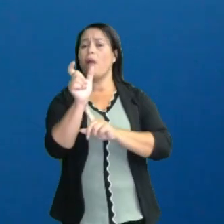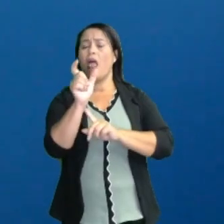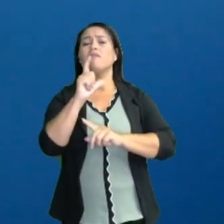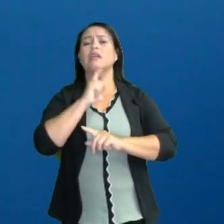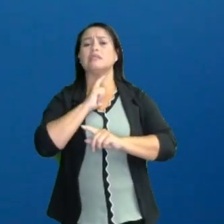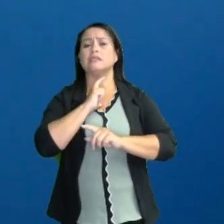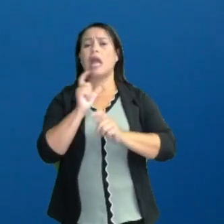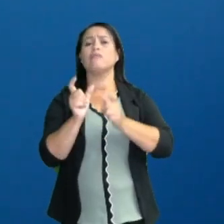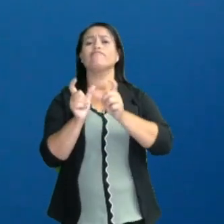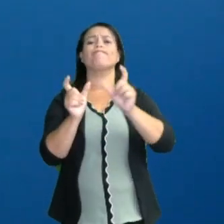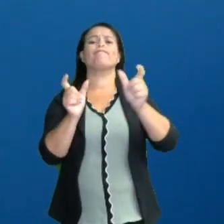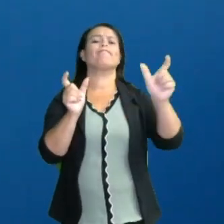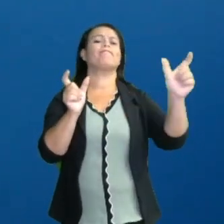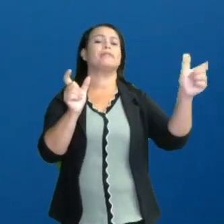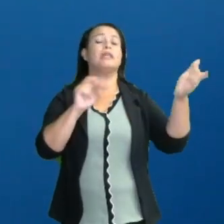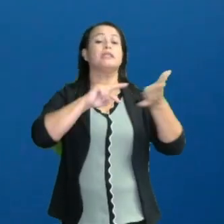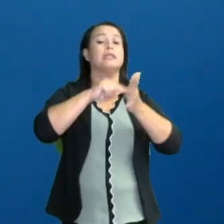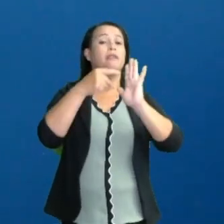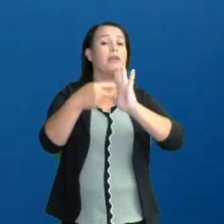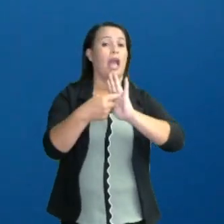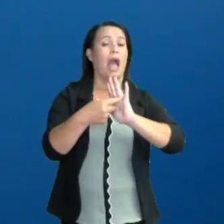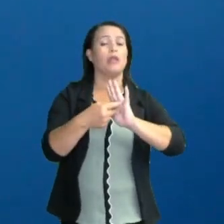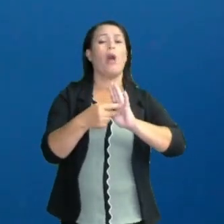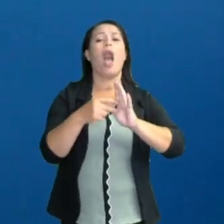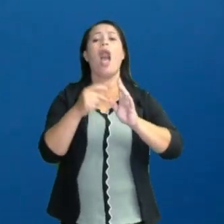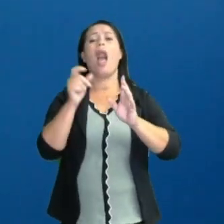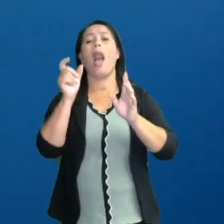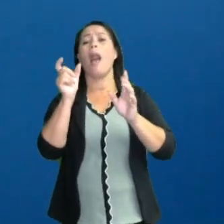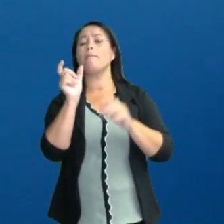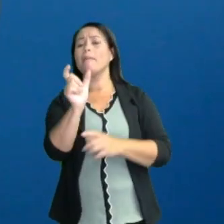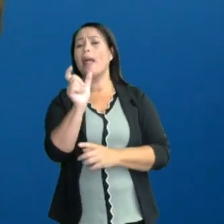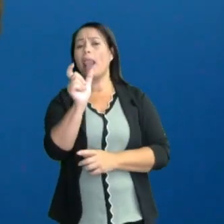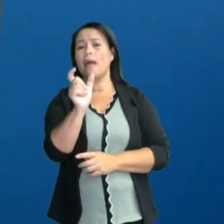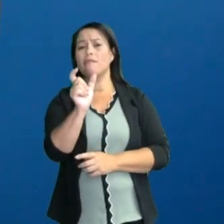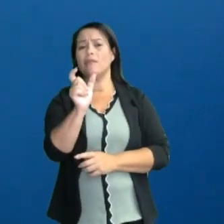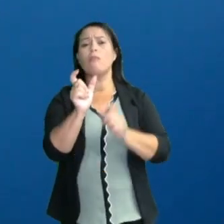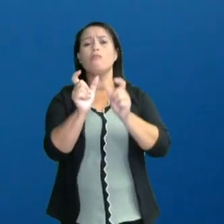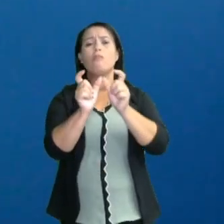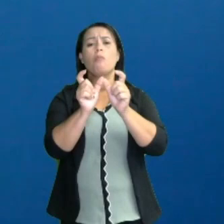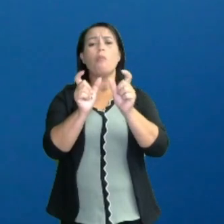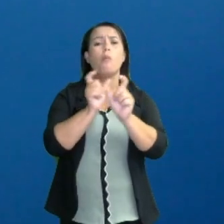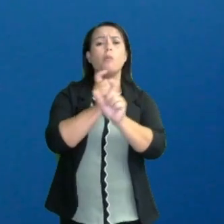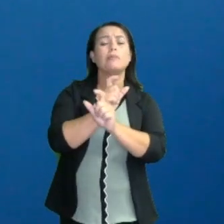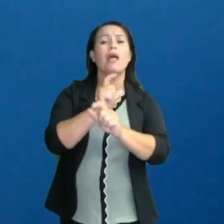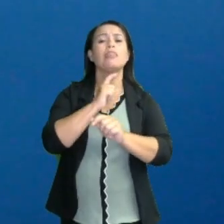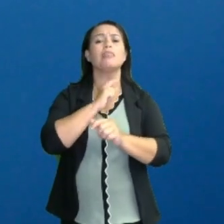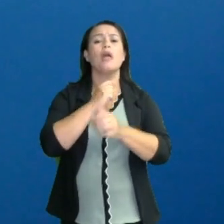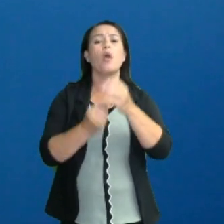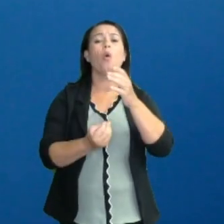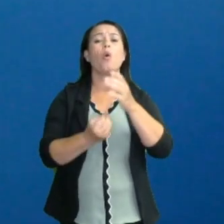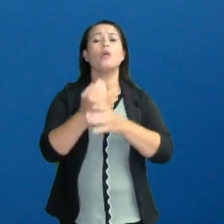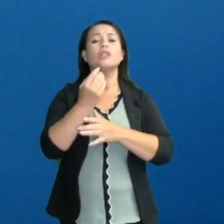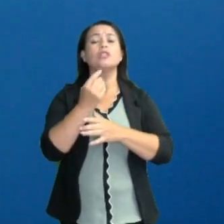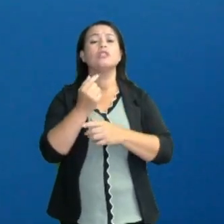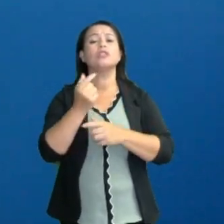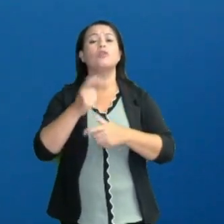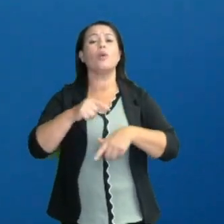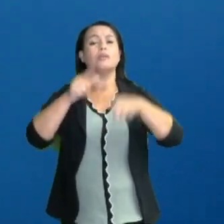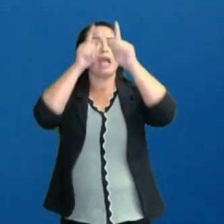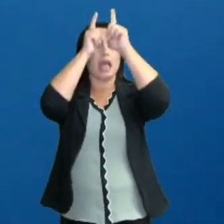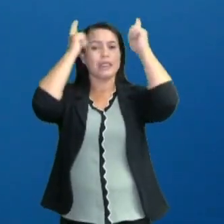tem vários significados. A palavra polissemia, ela tem origem do grego